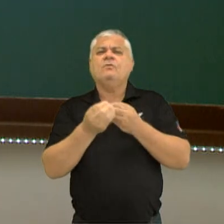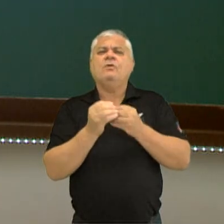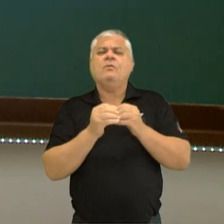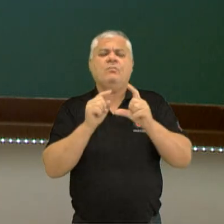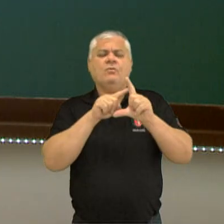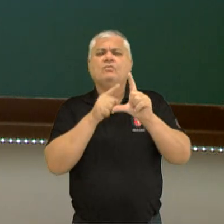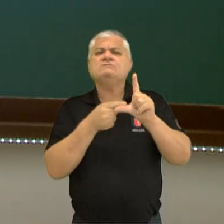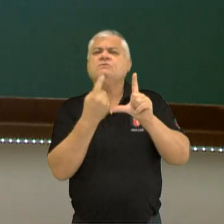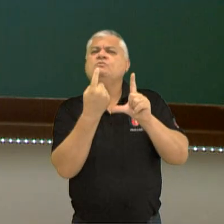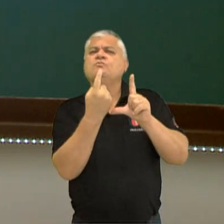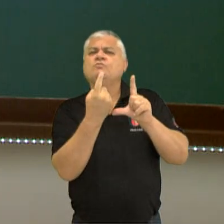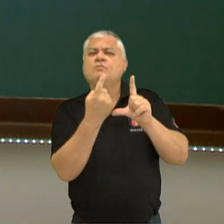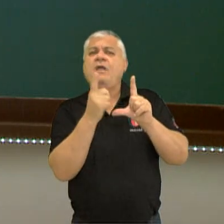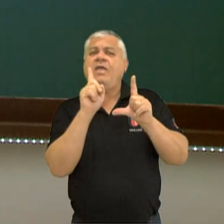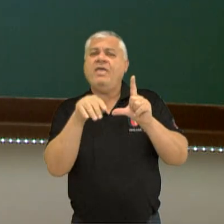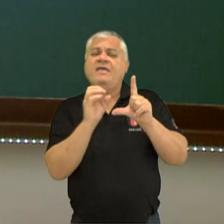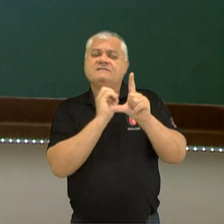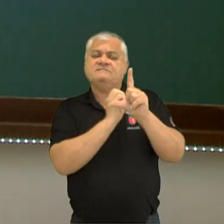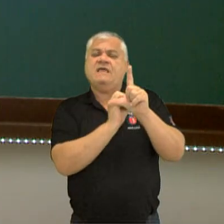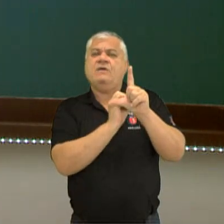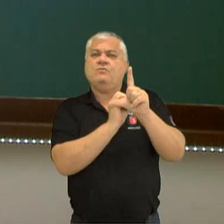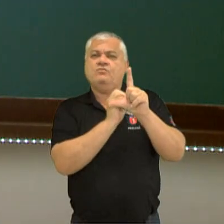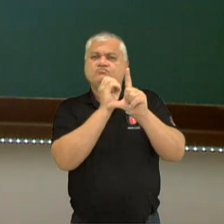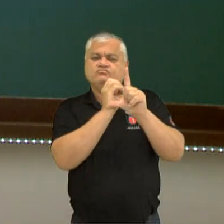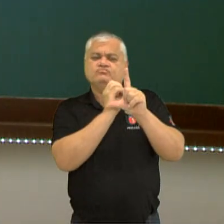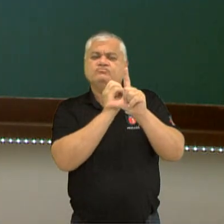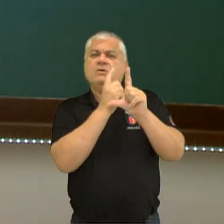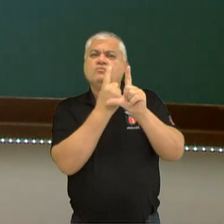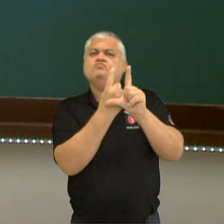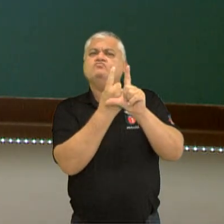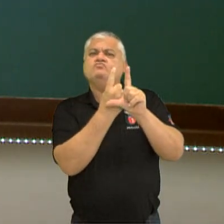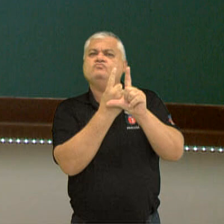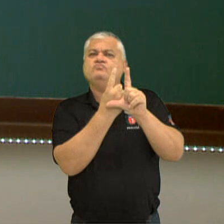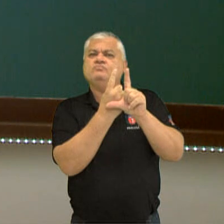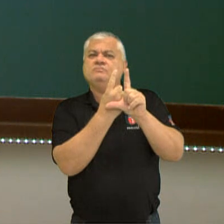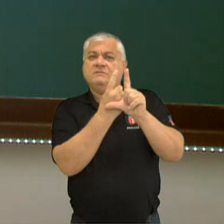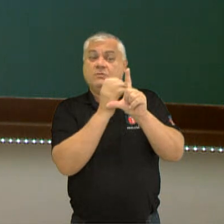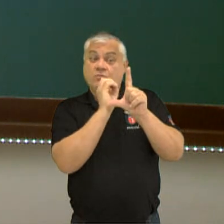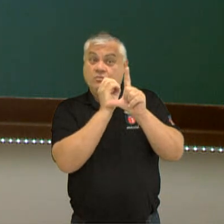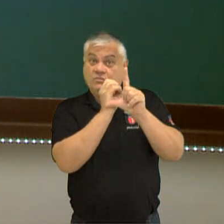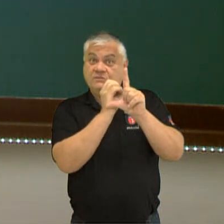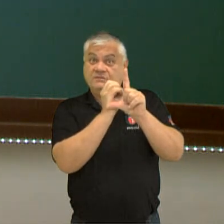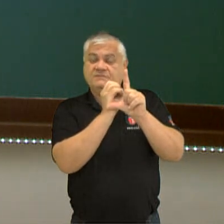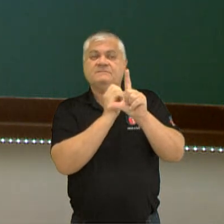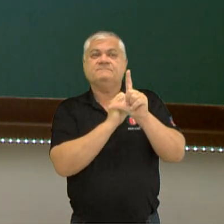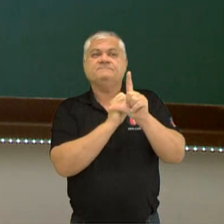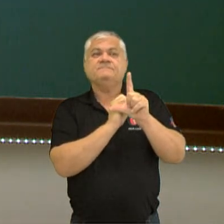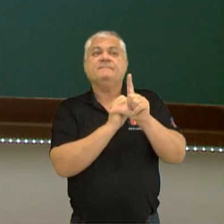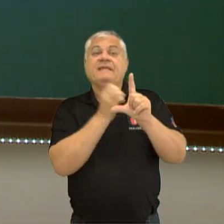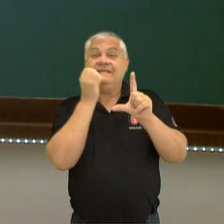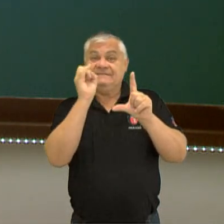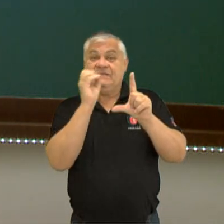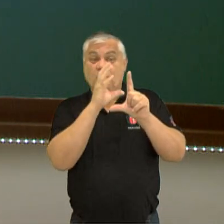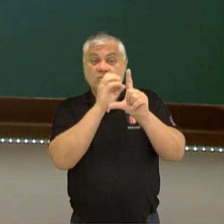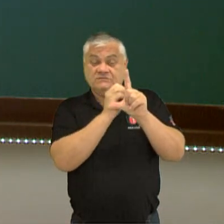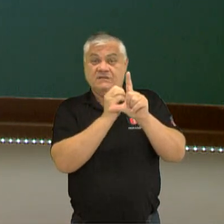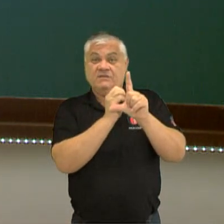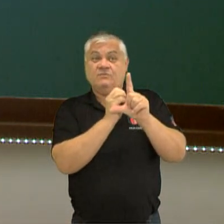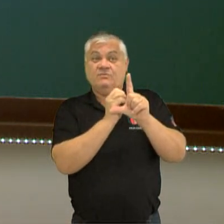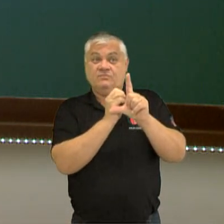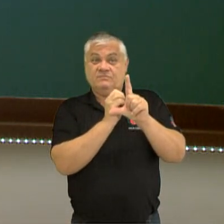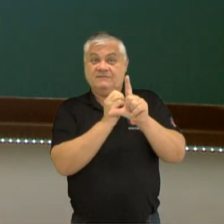cosseno valendo 1? O ângulo de 0 graus, por isso que eu coloquei ali cosseno de 0, ok? Então, se o cosseno de um